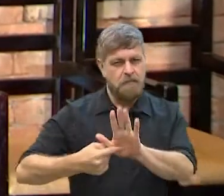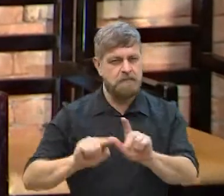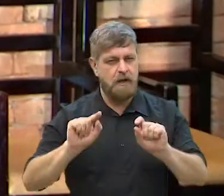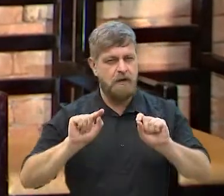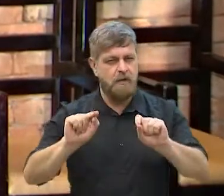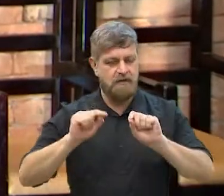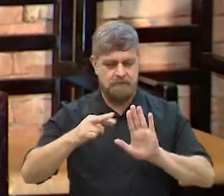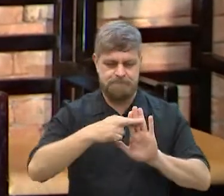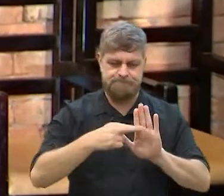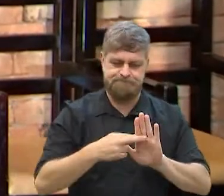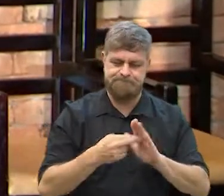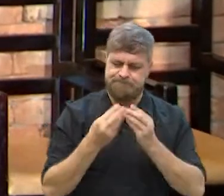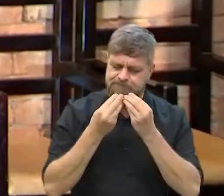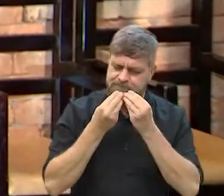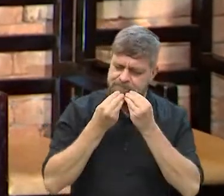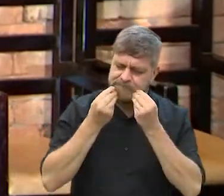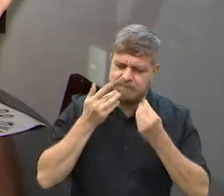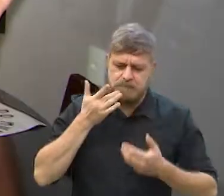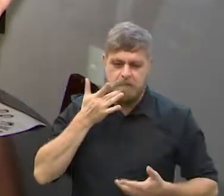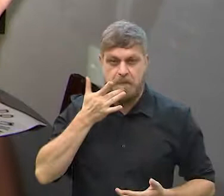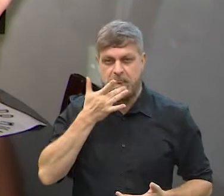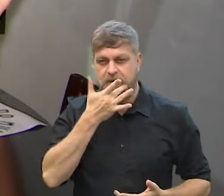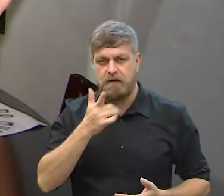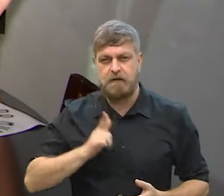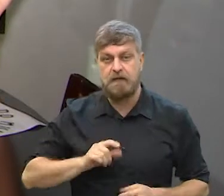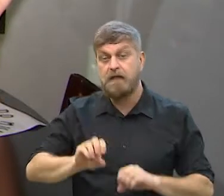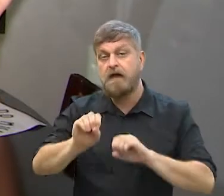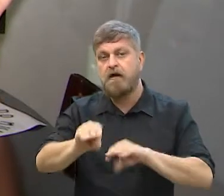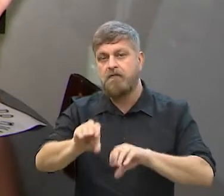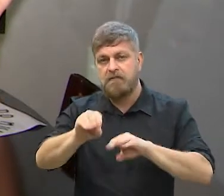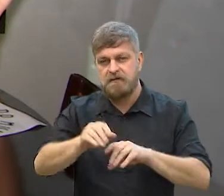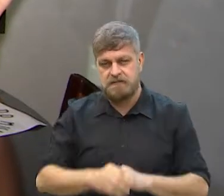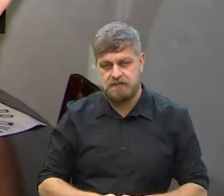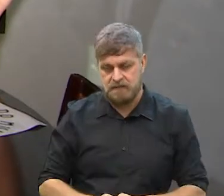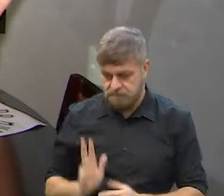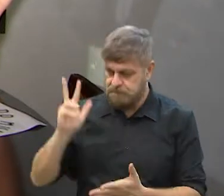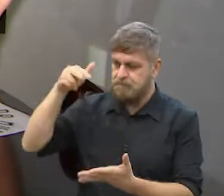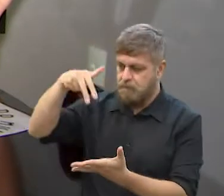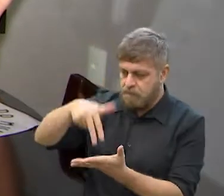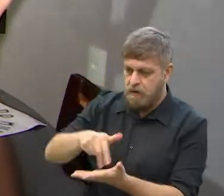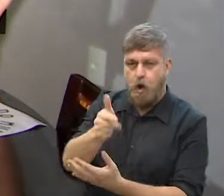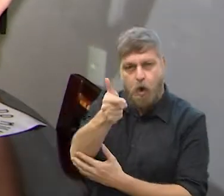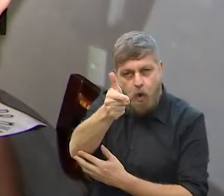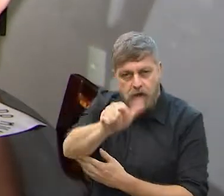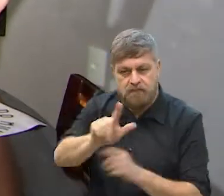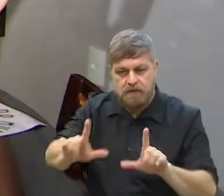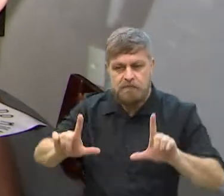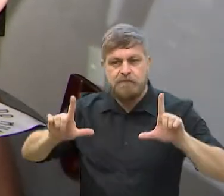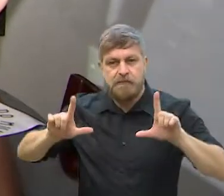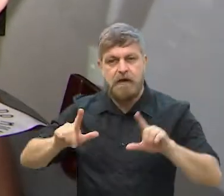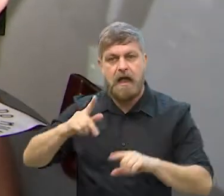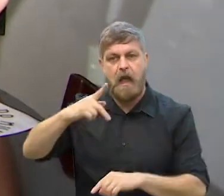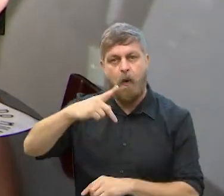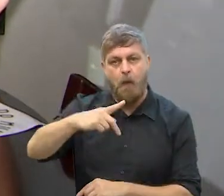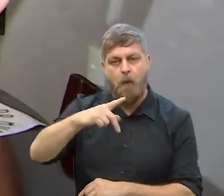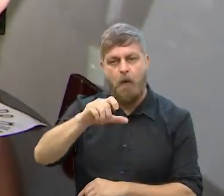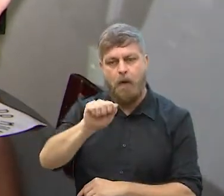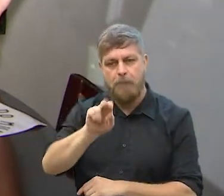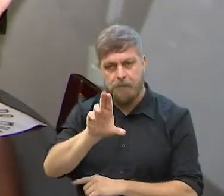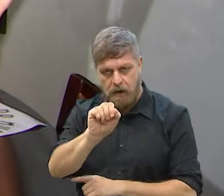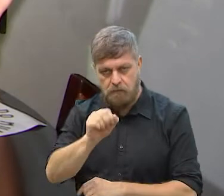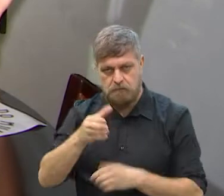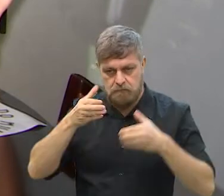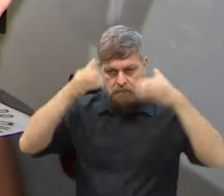uma receita gostosa, deliciosa. E quem vai ensinar para a gente e está de volta no nosso programa é o Paulo. Paulo que é